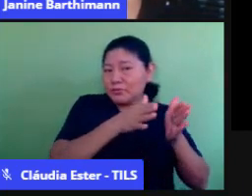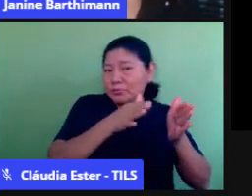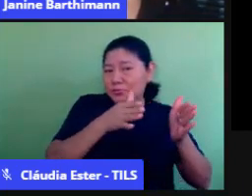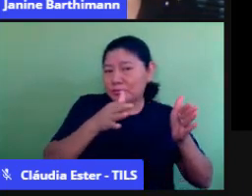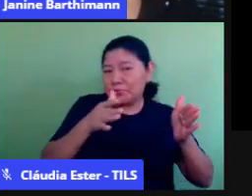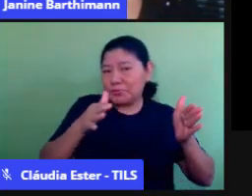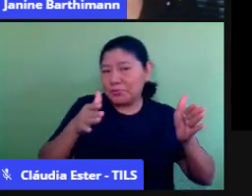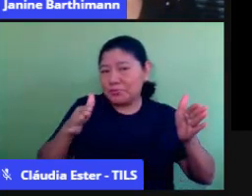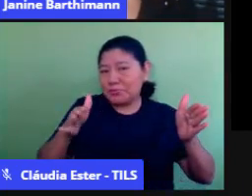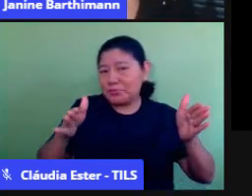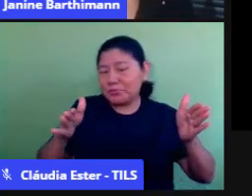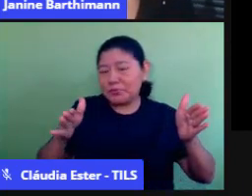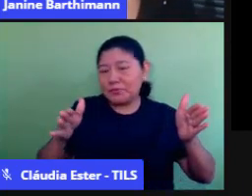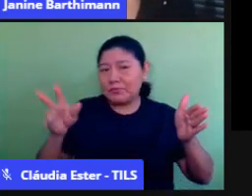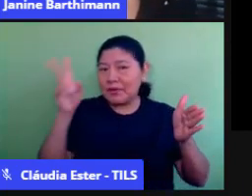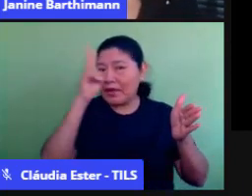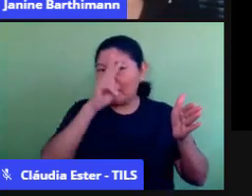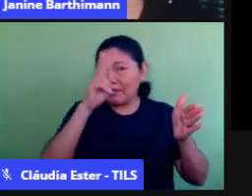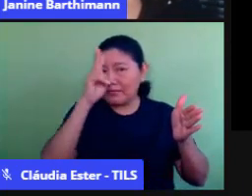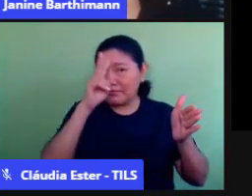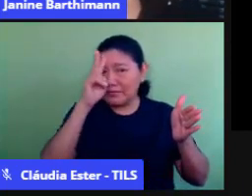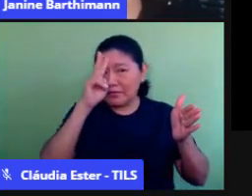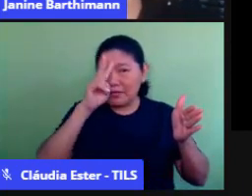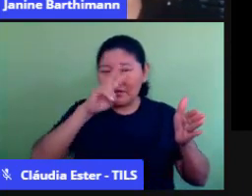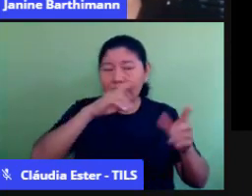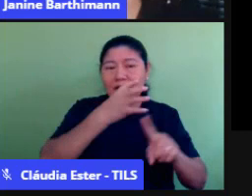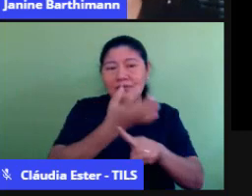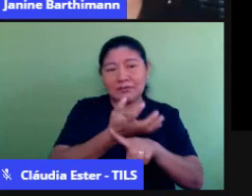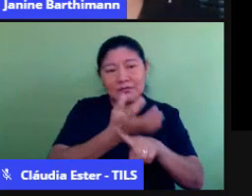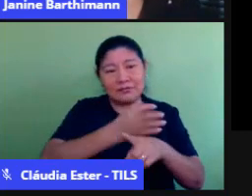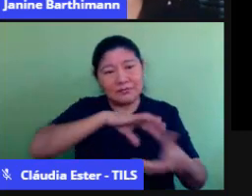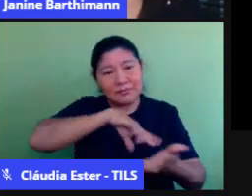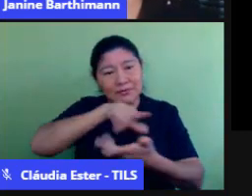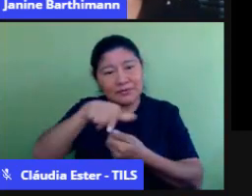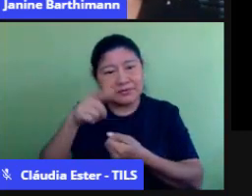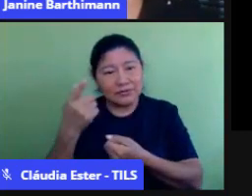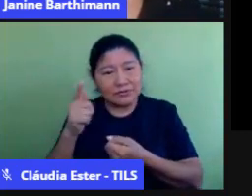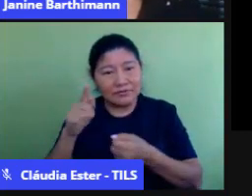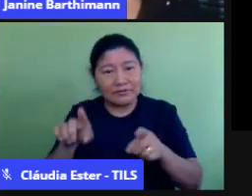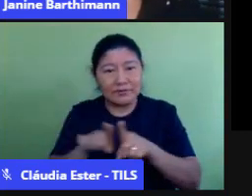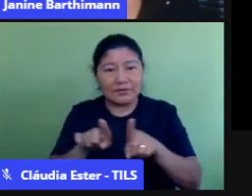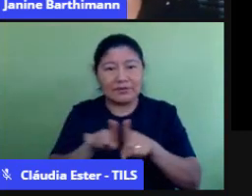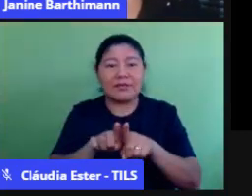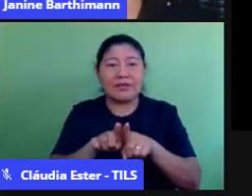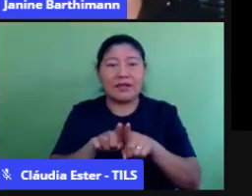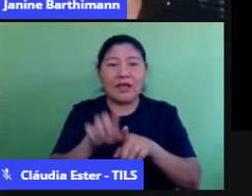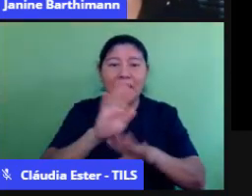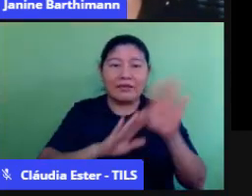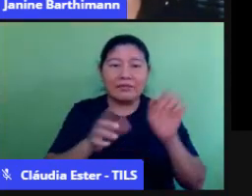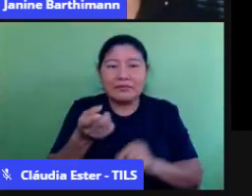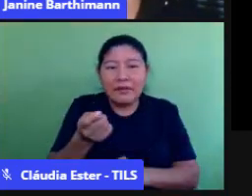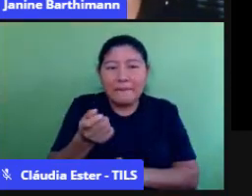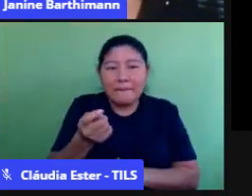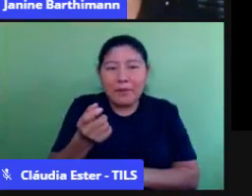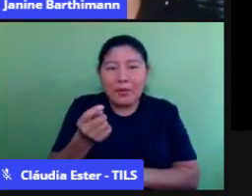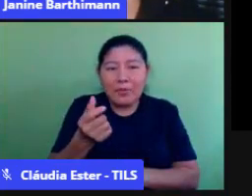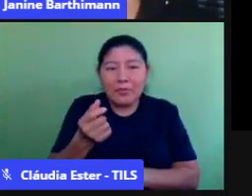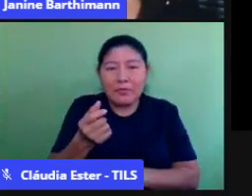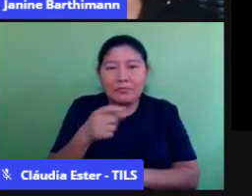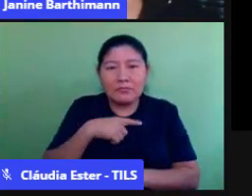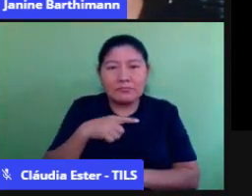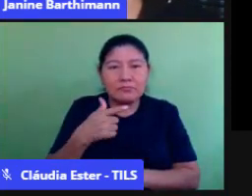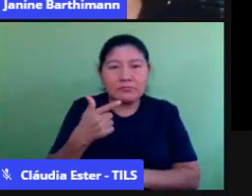desses componentes de história e geografia, além de ser pouco, né, diante de tanto conhecimento